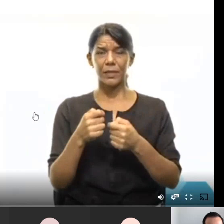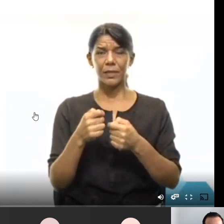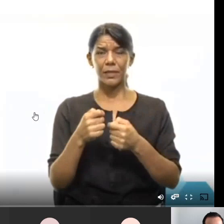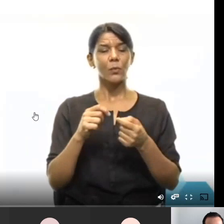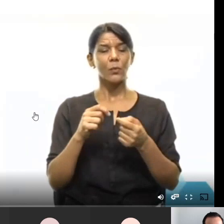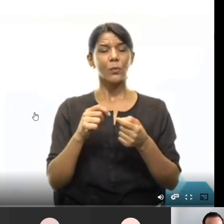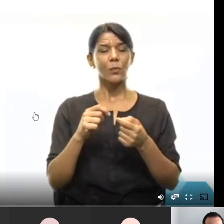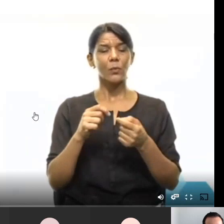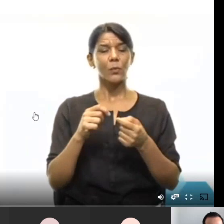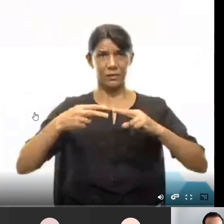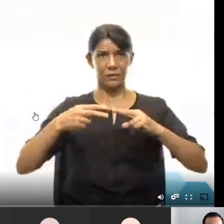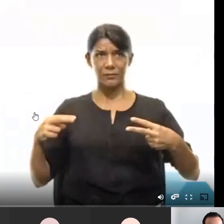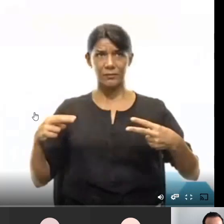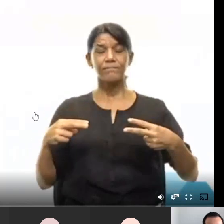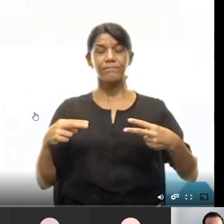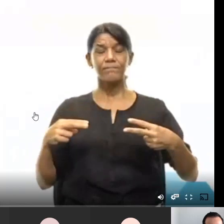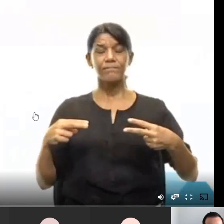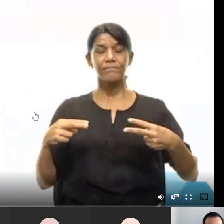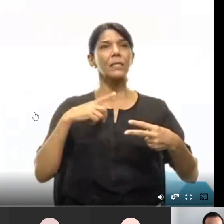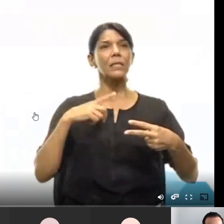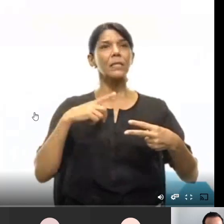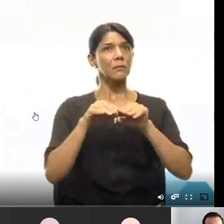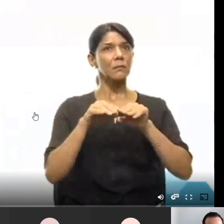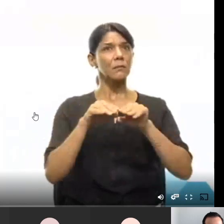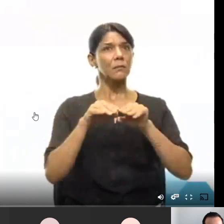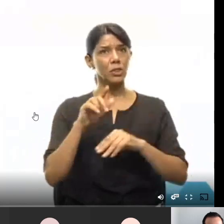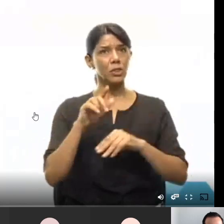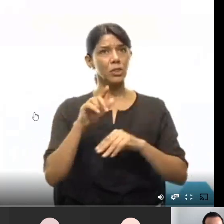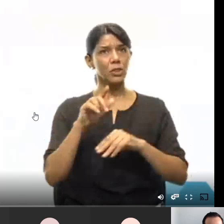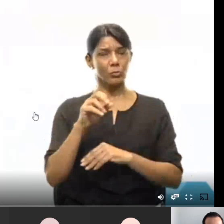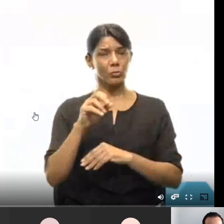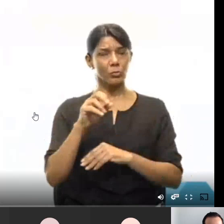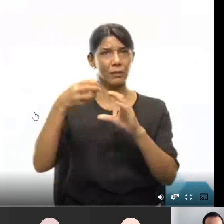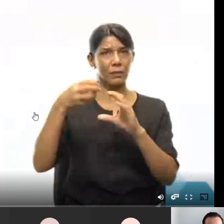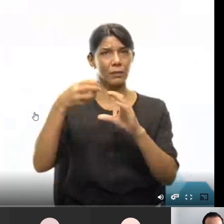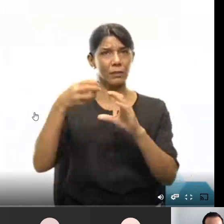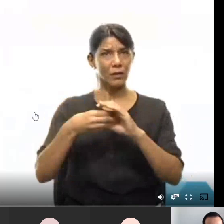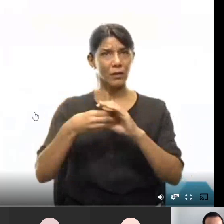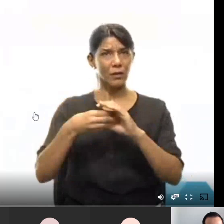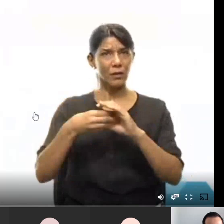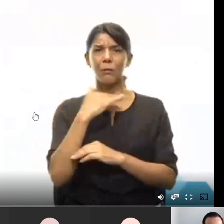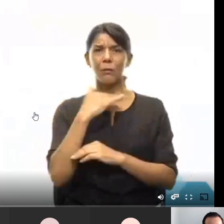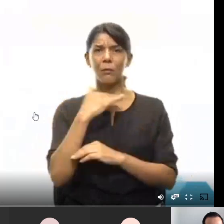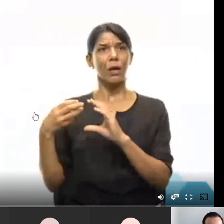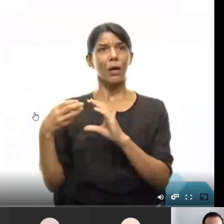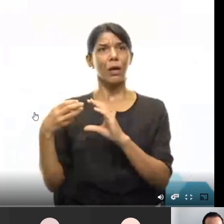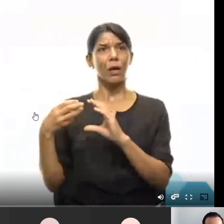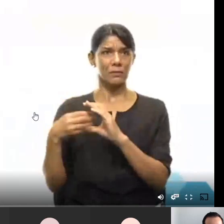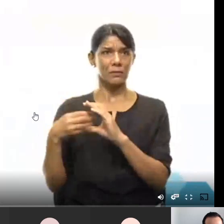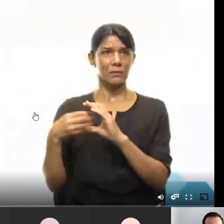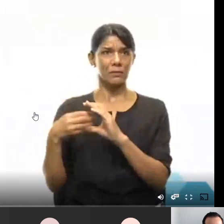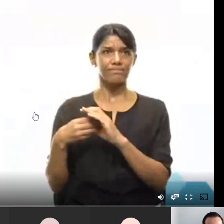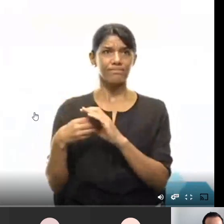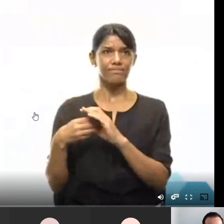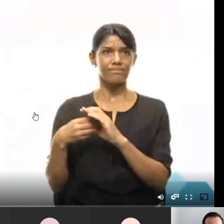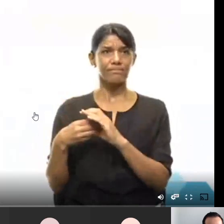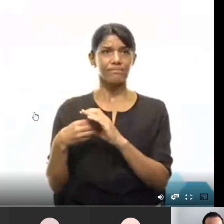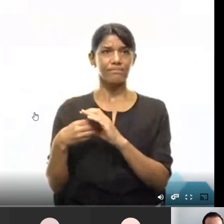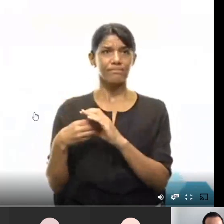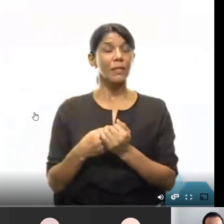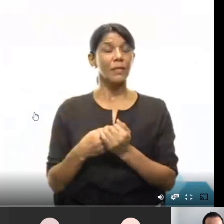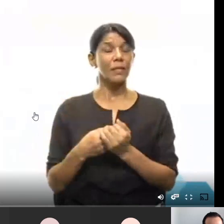DNA, né, causa instabilidade genômica nas células e promove morte celular.